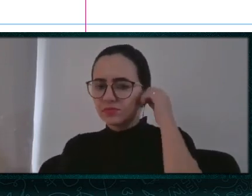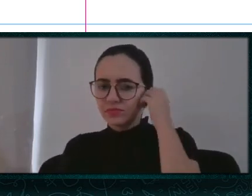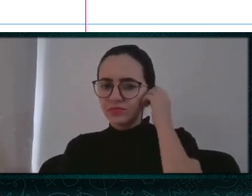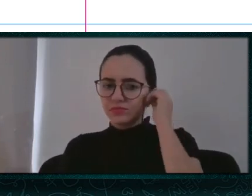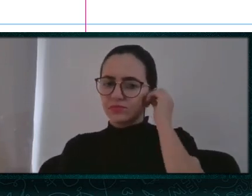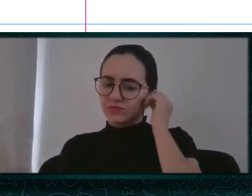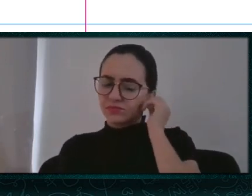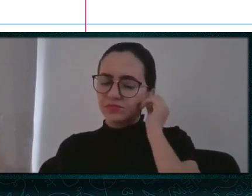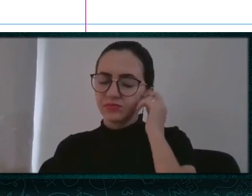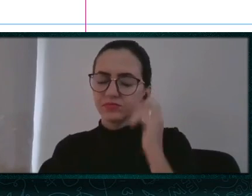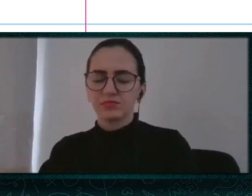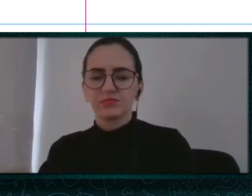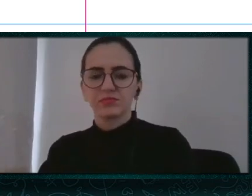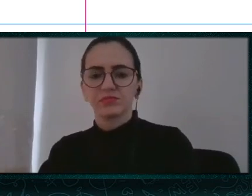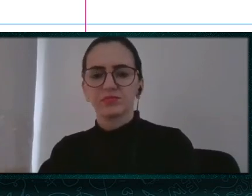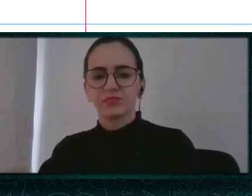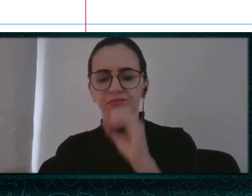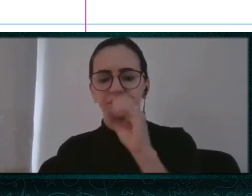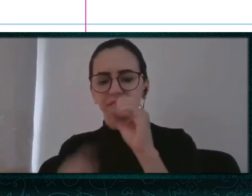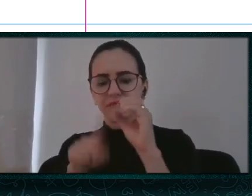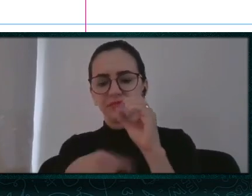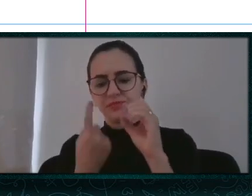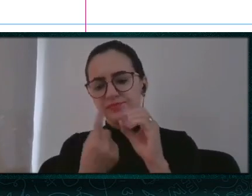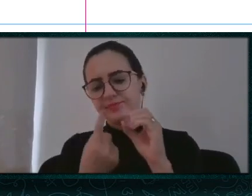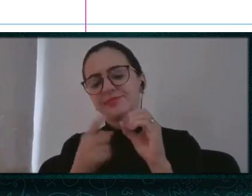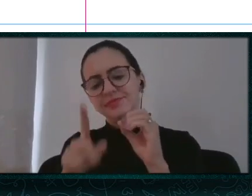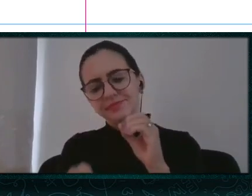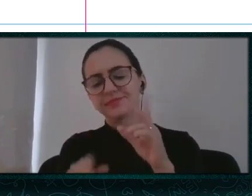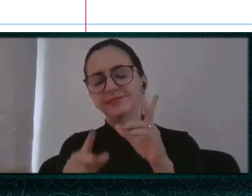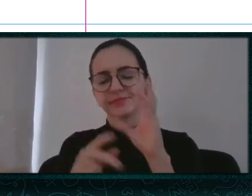dá 4. Certo?